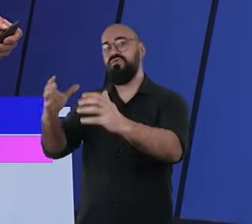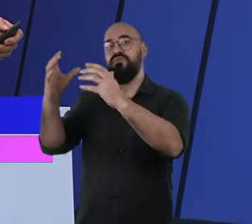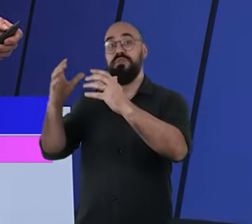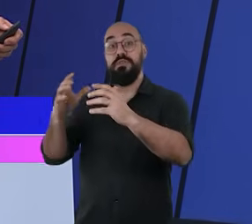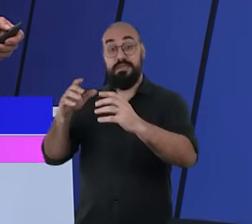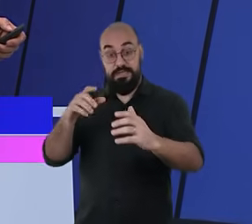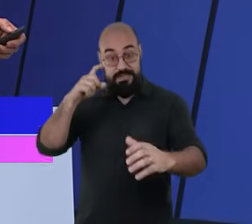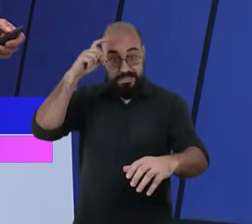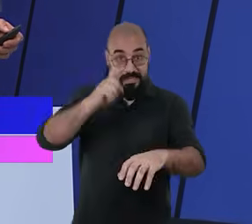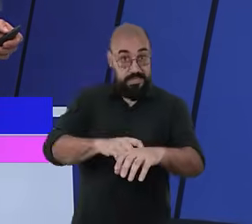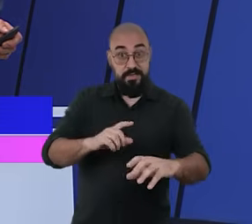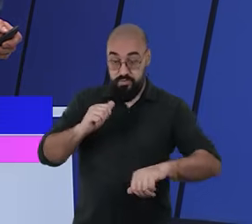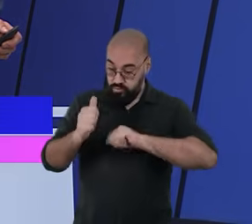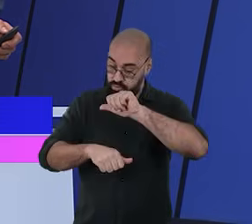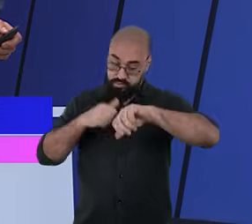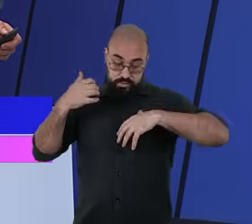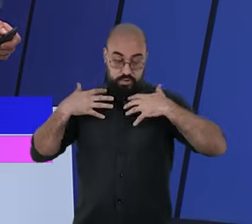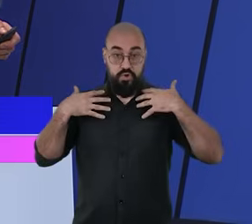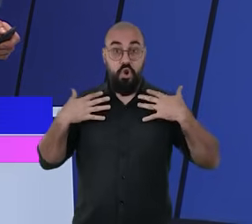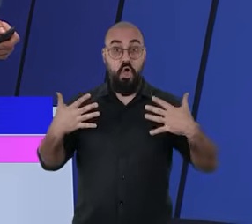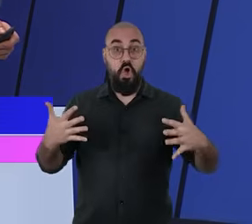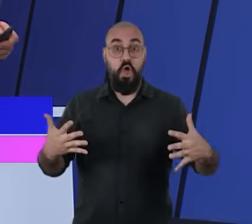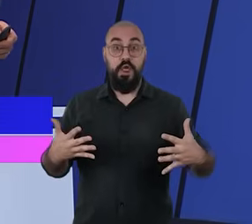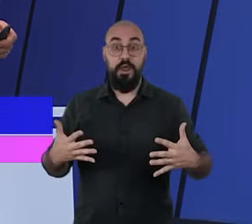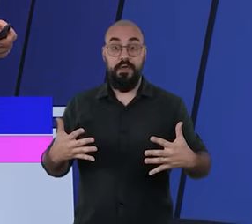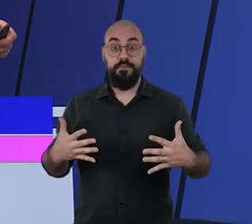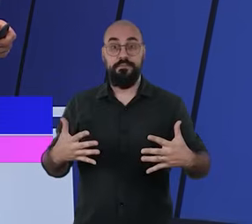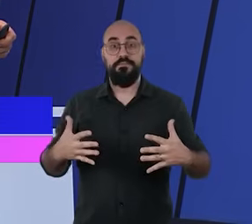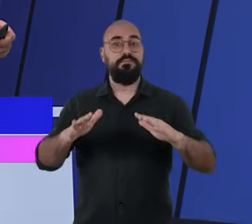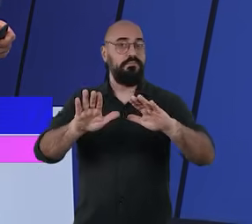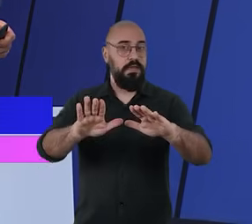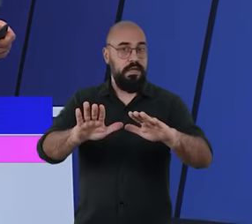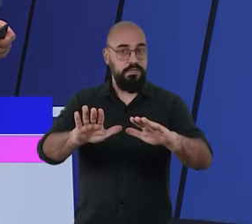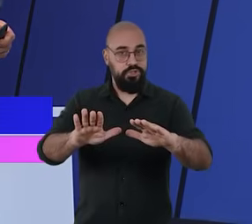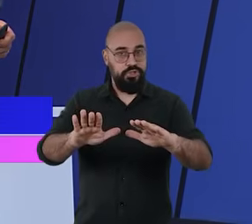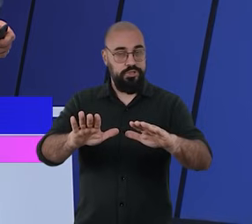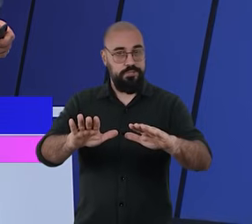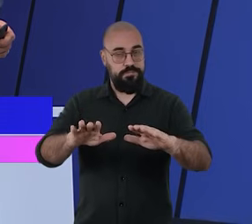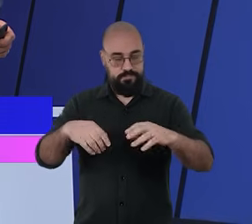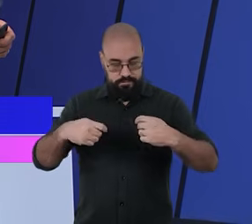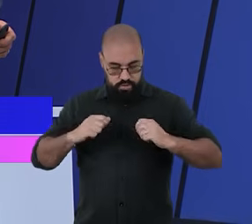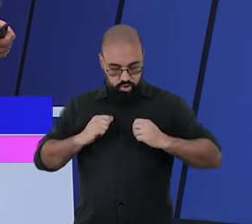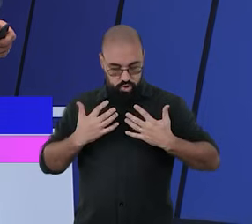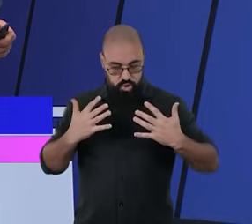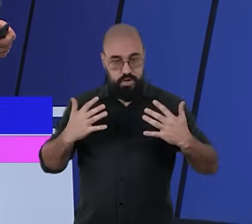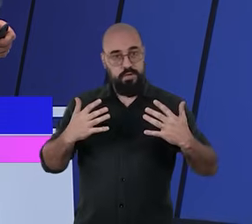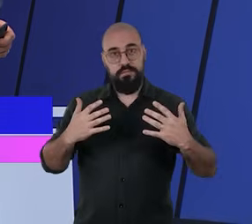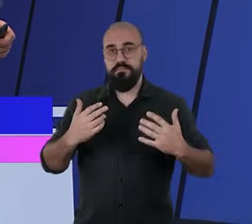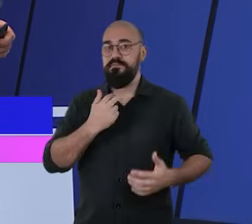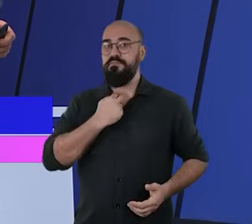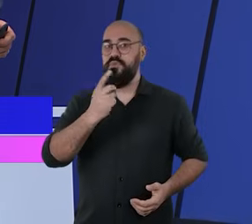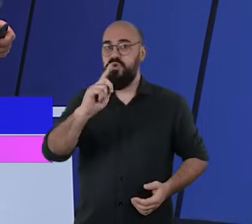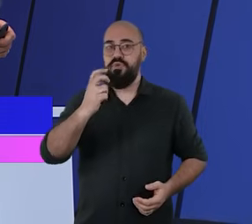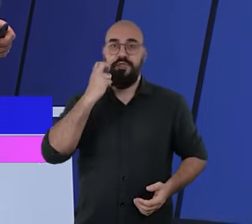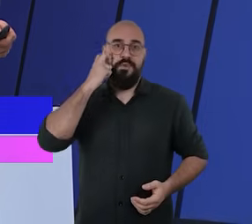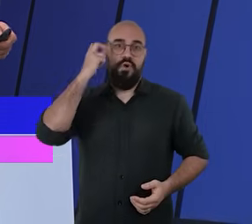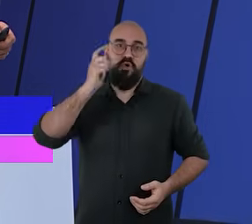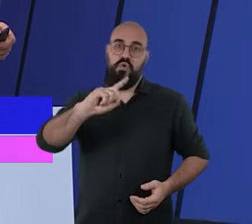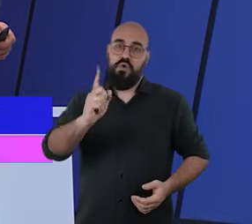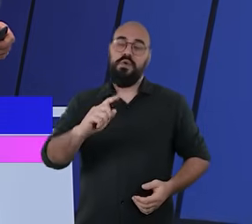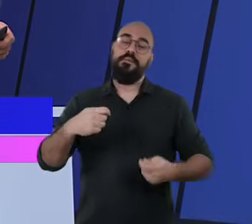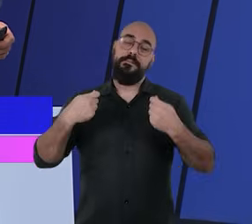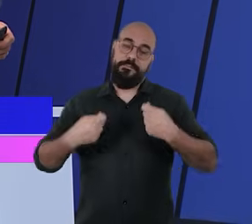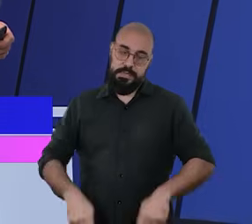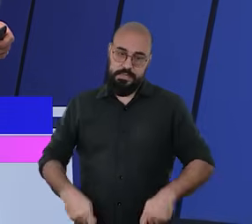nosso corpo também em glória. Mas para que isso aconteça, você não pode ter vergonha de Cristo. É preciso aceitá-lo